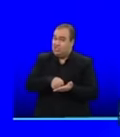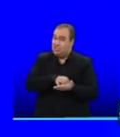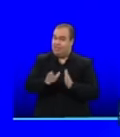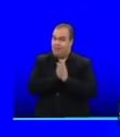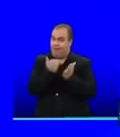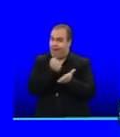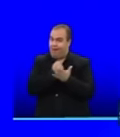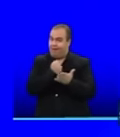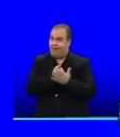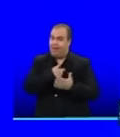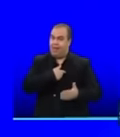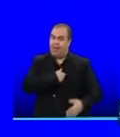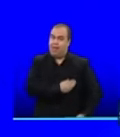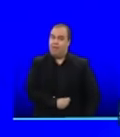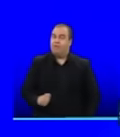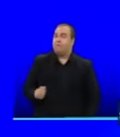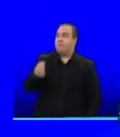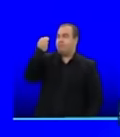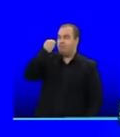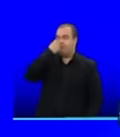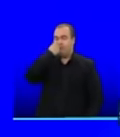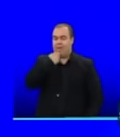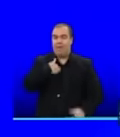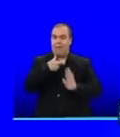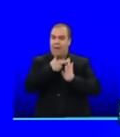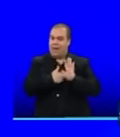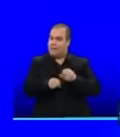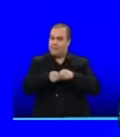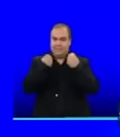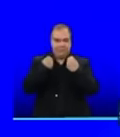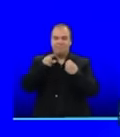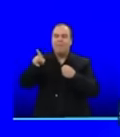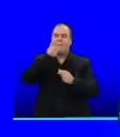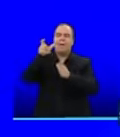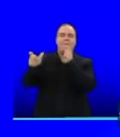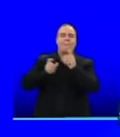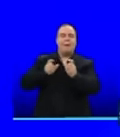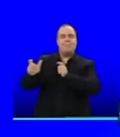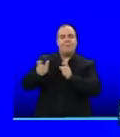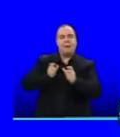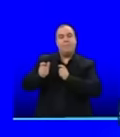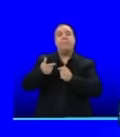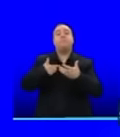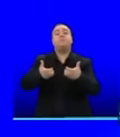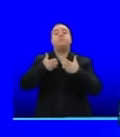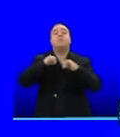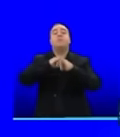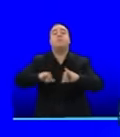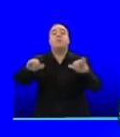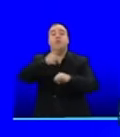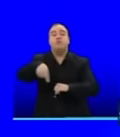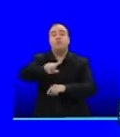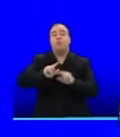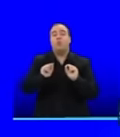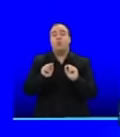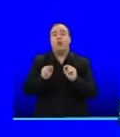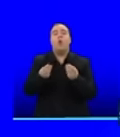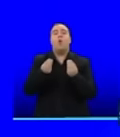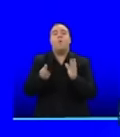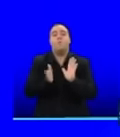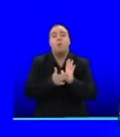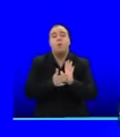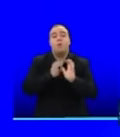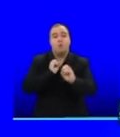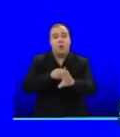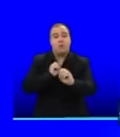meu bolso. Eu não vou quebrar a regra do debate, mas ele fica desesperado. Me xinga aqui o tempo inteiro e eu quero falar para você o seguinte. Como que você vai propor educação